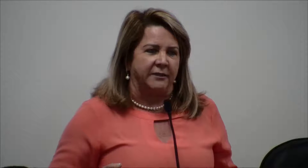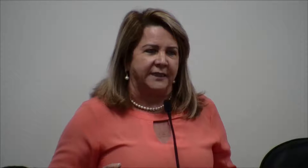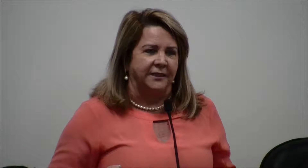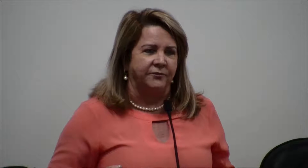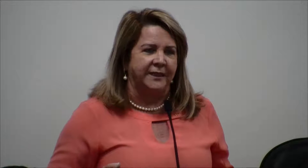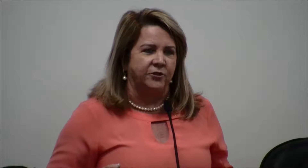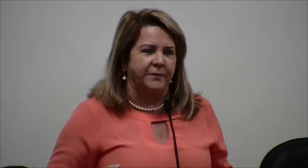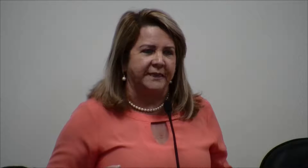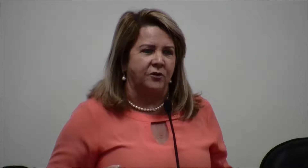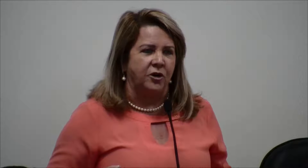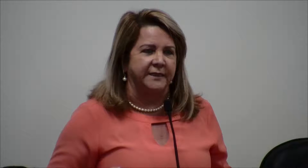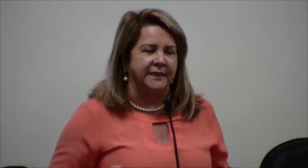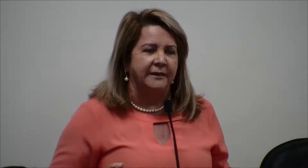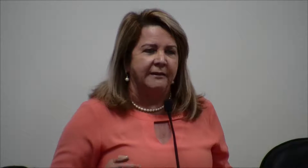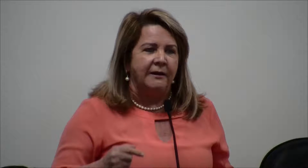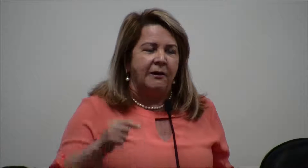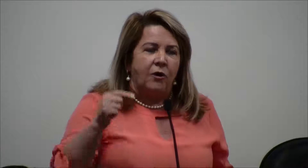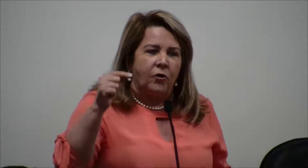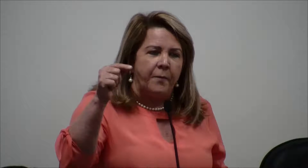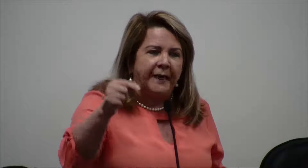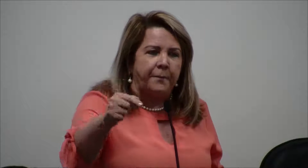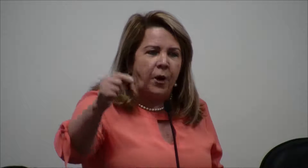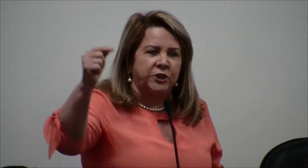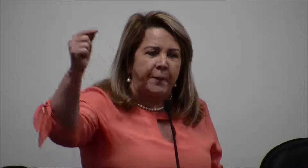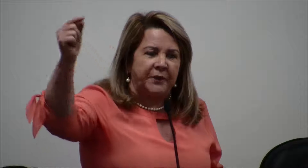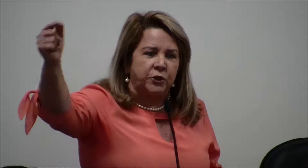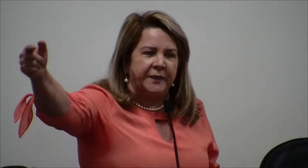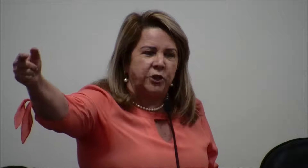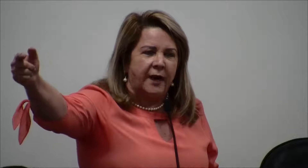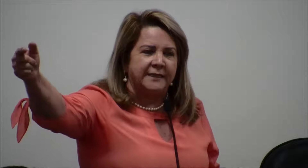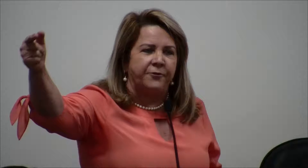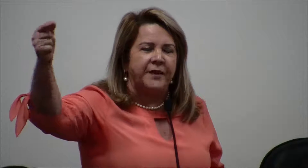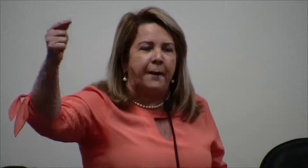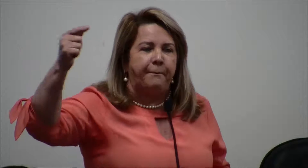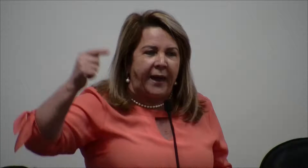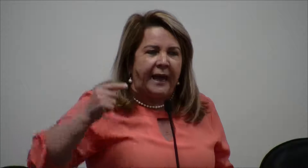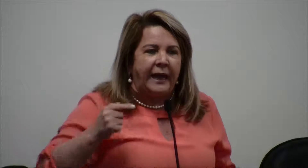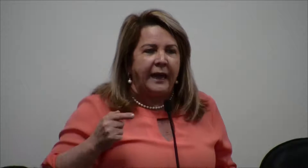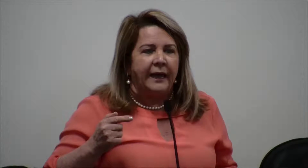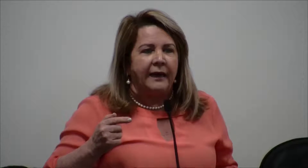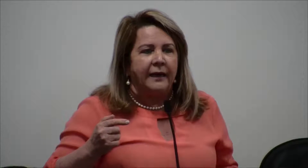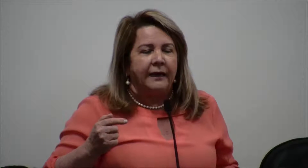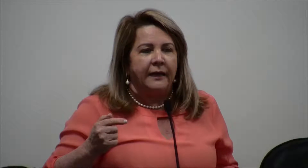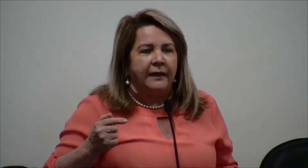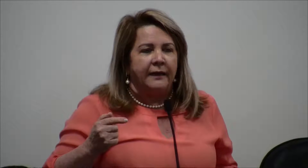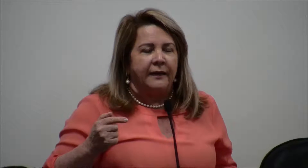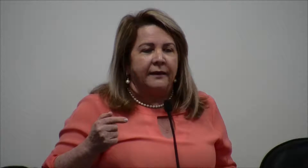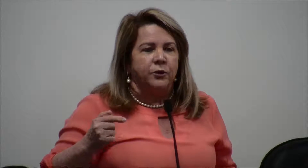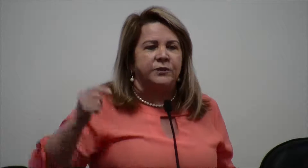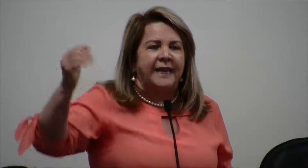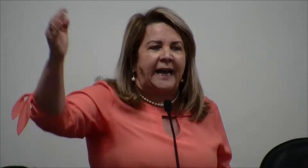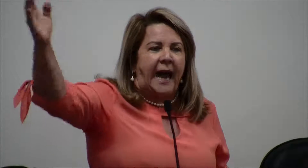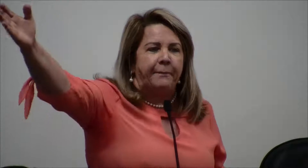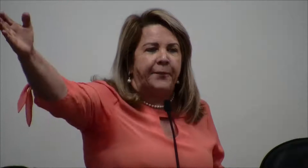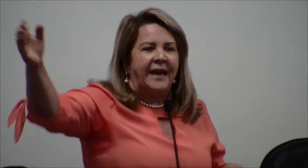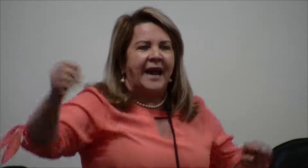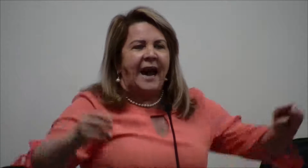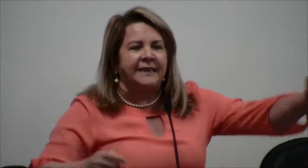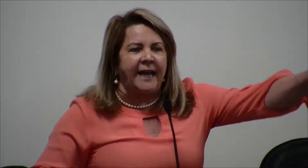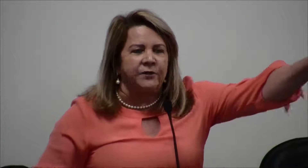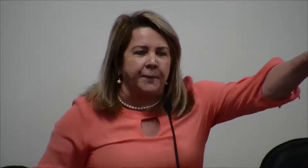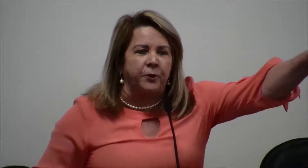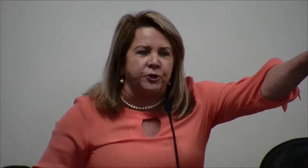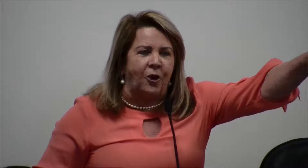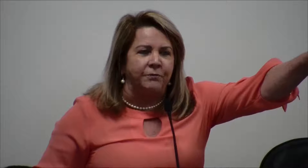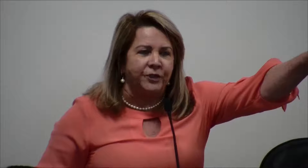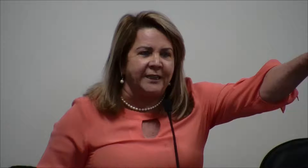Marcelo Rossi, vereador Marcelo Rossi. Como é que pode uma pessoa idosa vir a pé de um SECAP